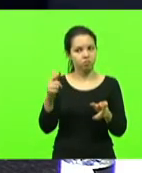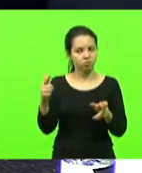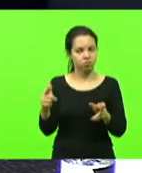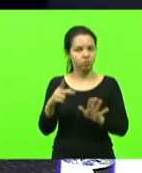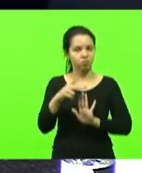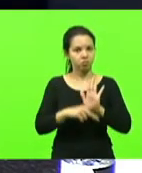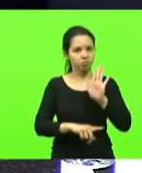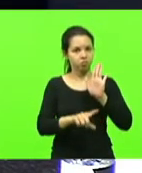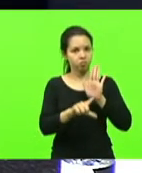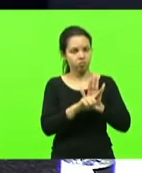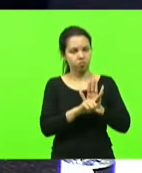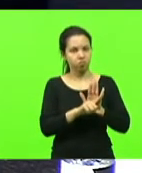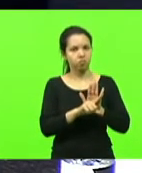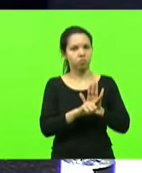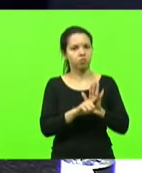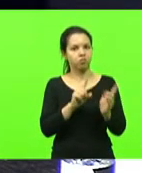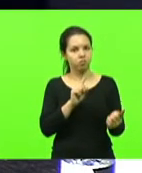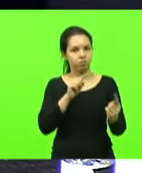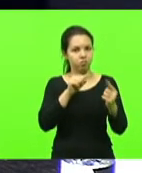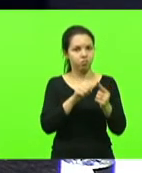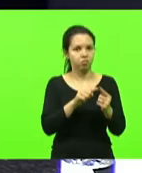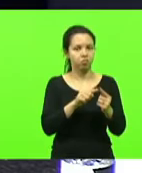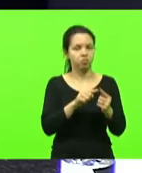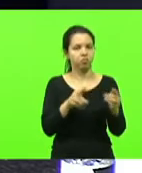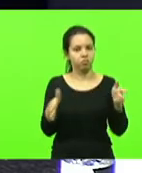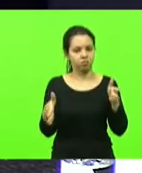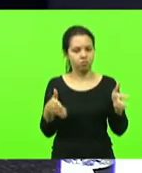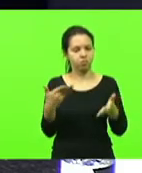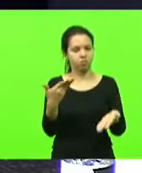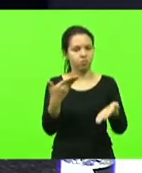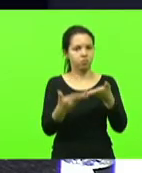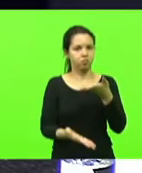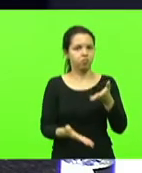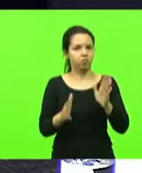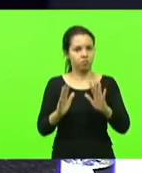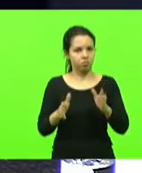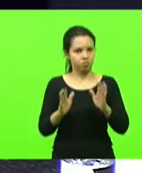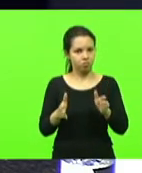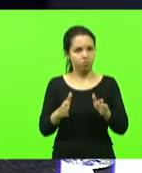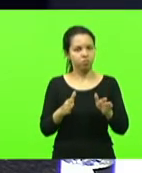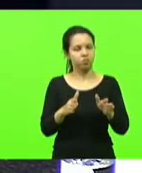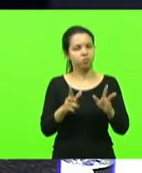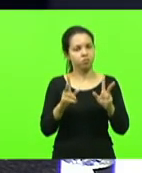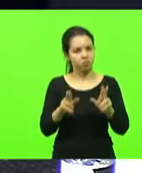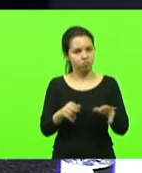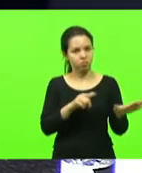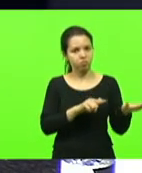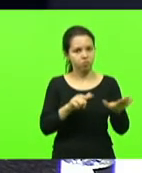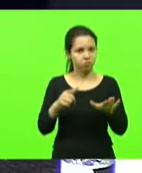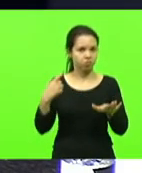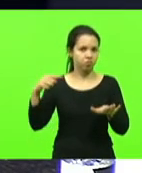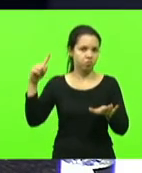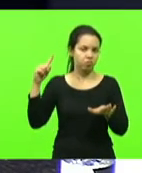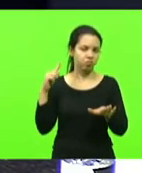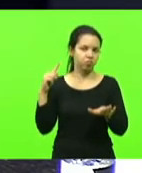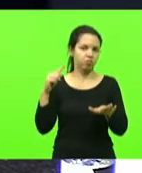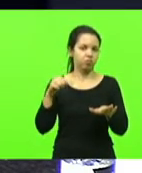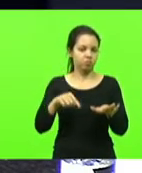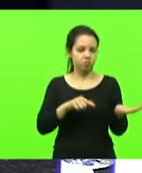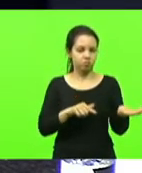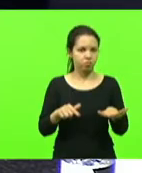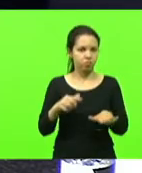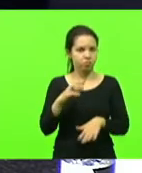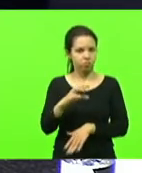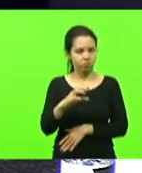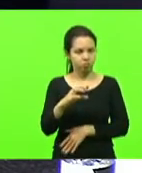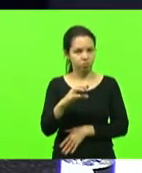que já perderam o seu objeto, a sua validade. Eu mesmo tive na semana passada, nesta semana, na Comissão de Constituição e Justiça, um projeto